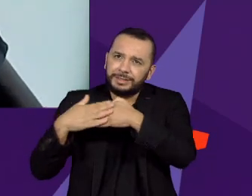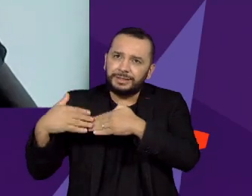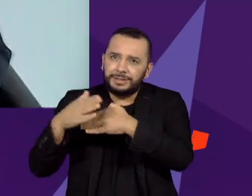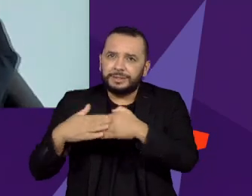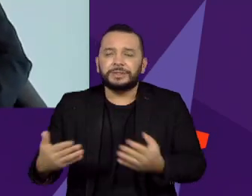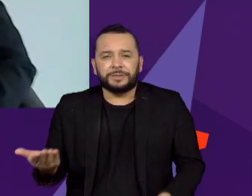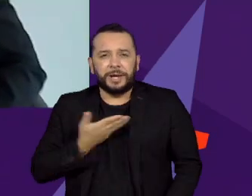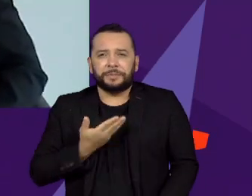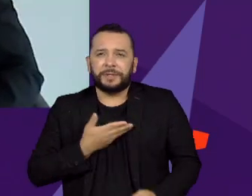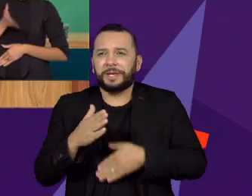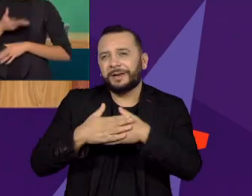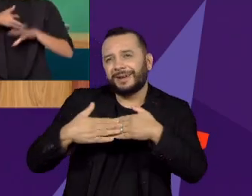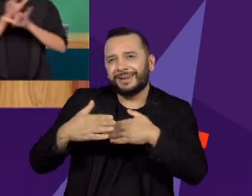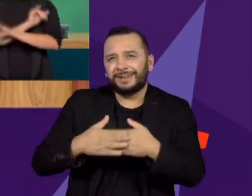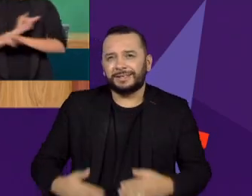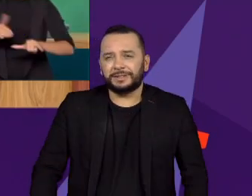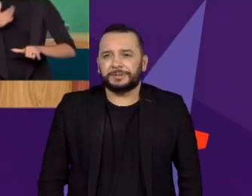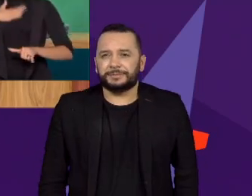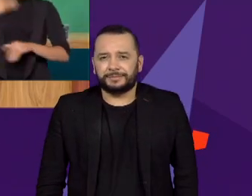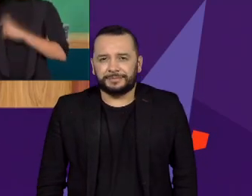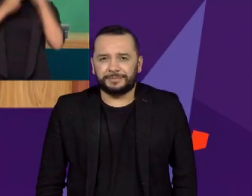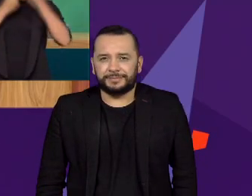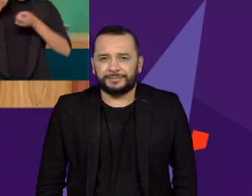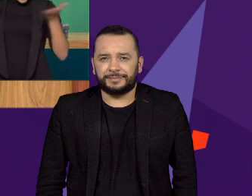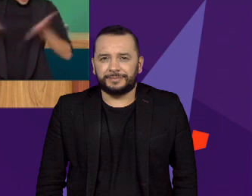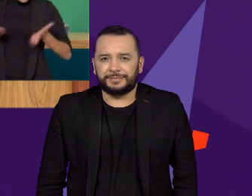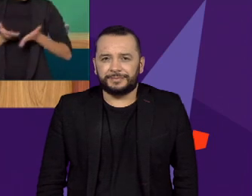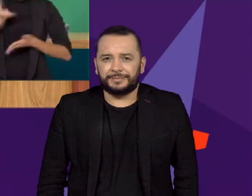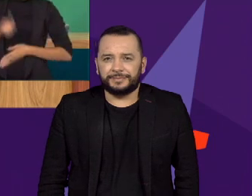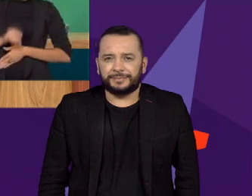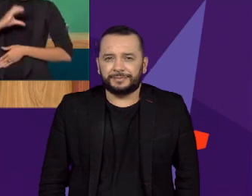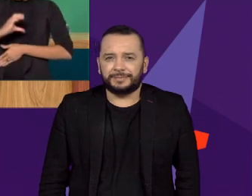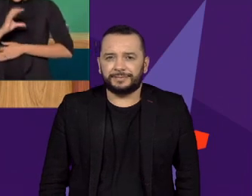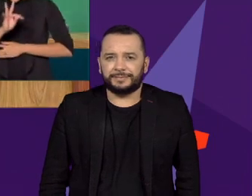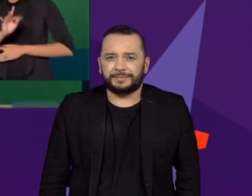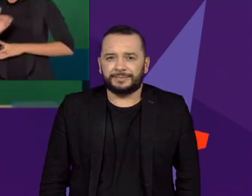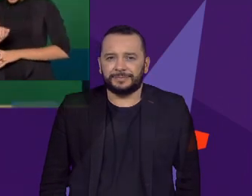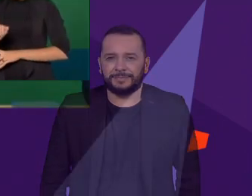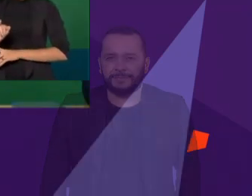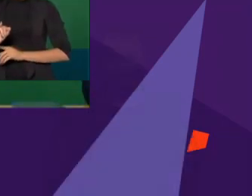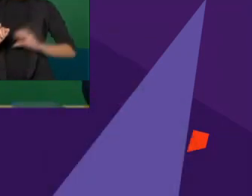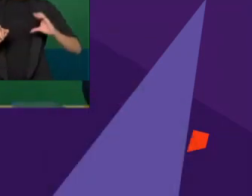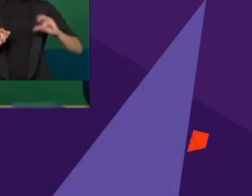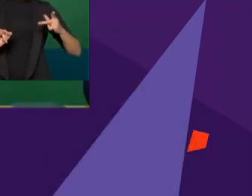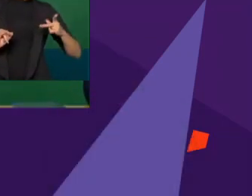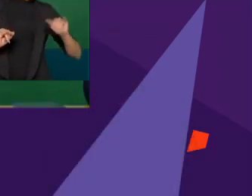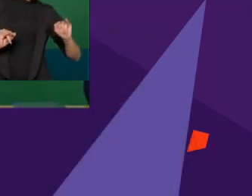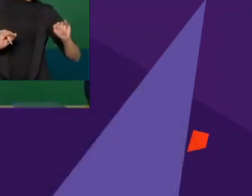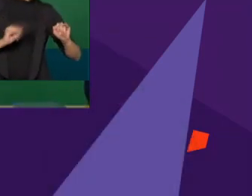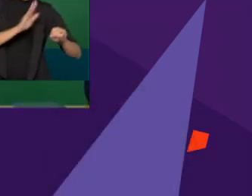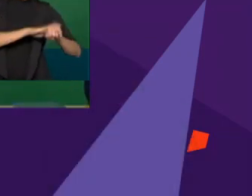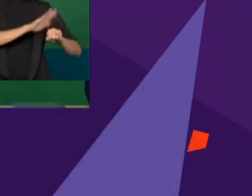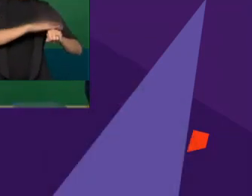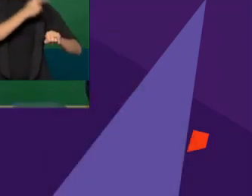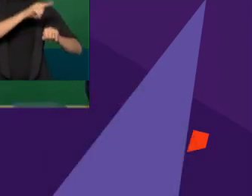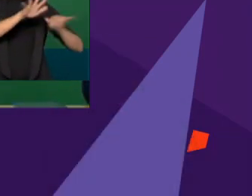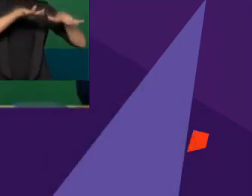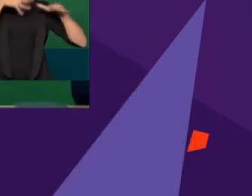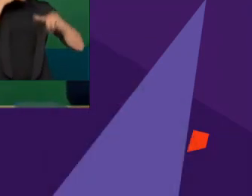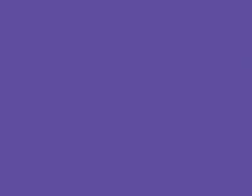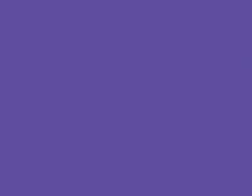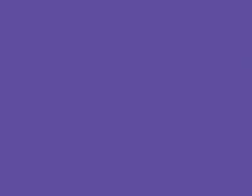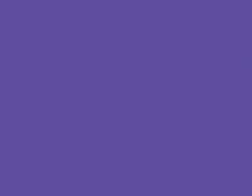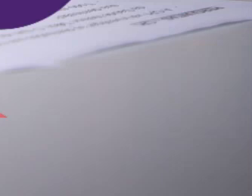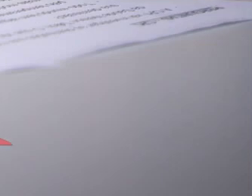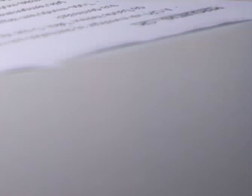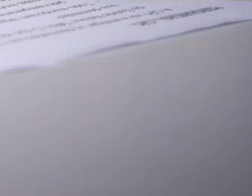clima. Dá pra desenrolar. A minha preocupação imediata é com a CTI. A CPI, isso é uma atribuição do parlamento. Se eles me convocam, eu vou